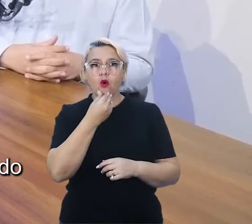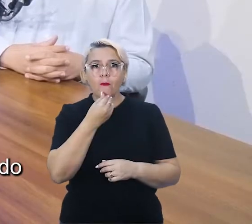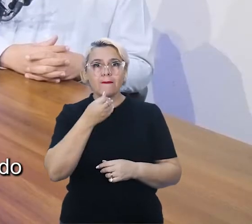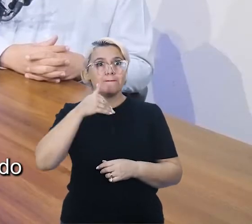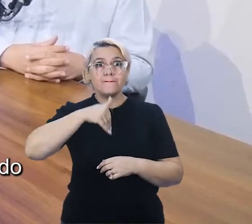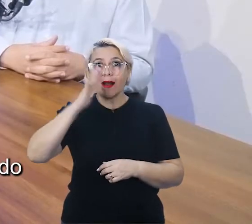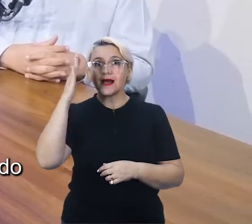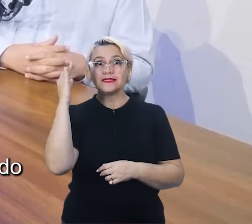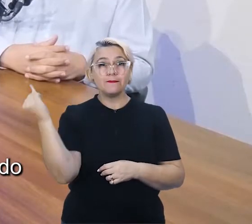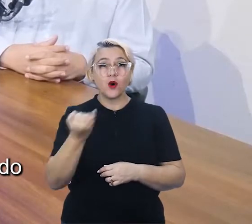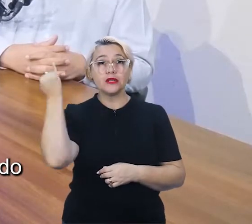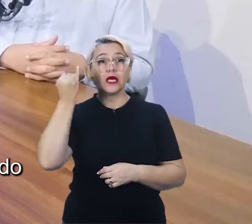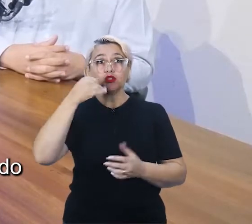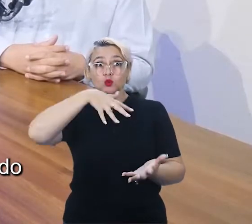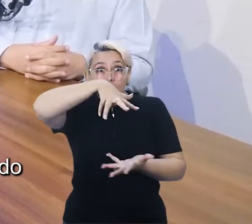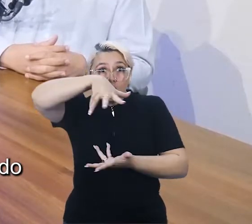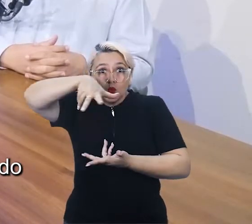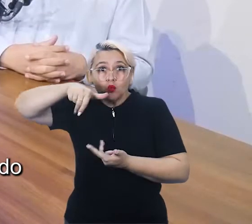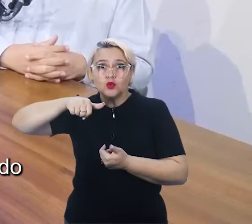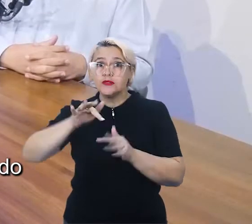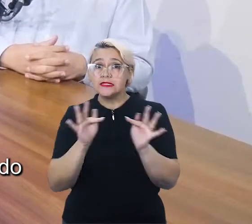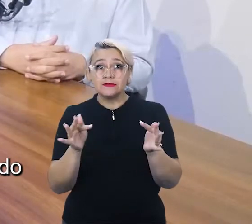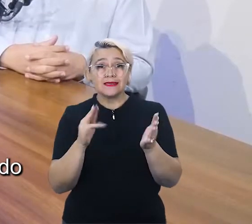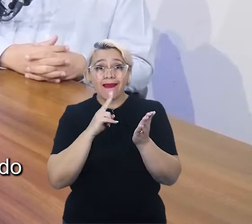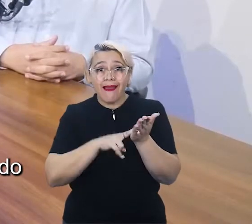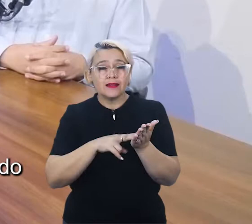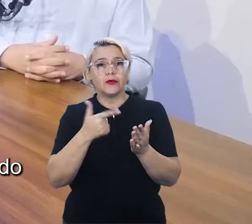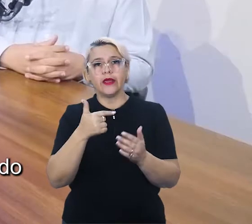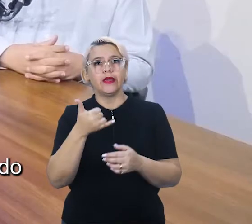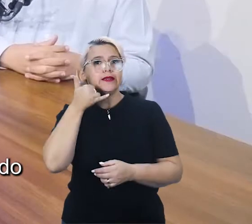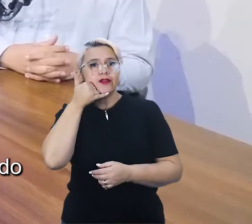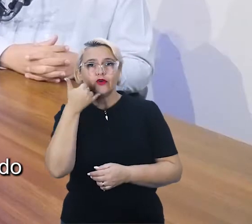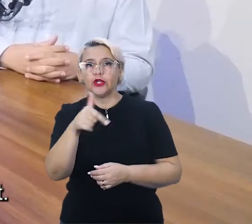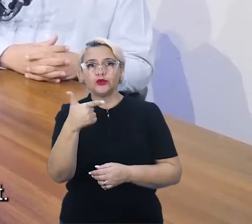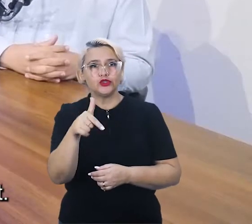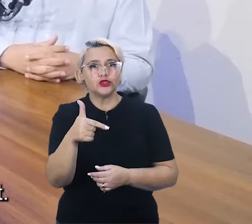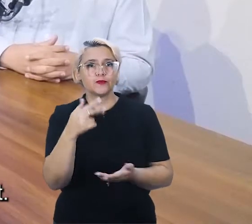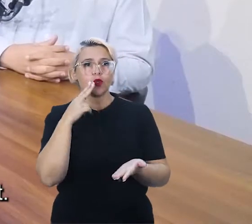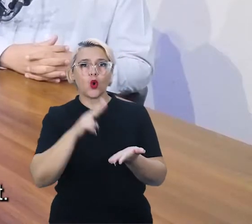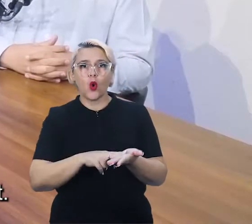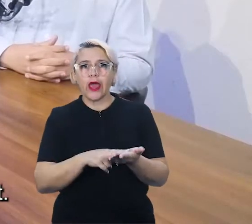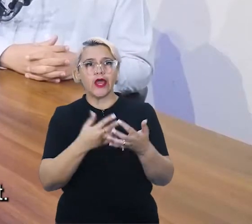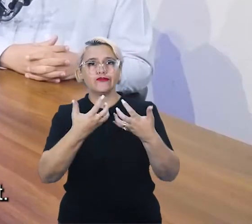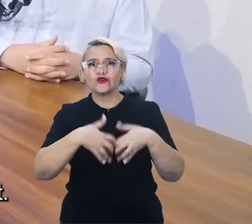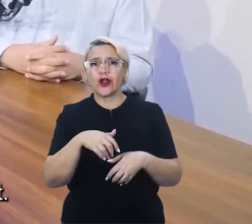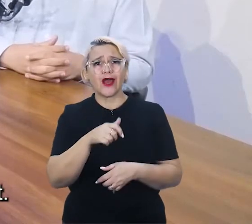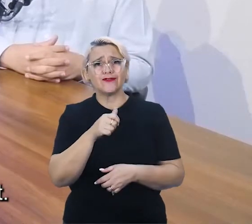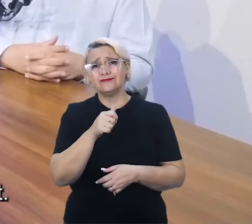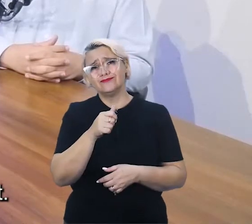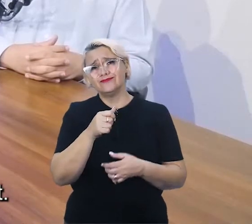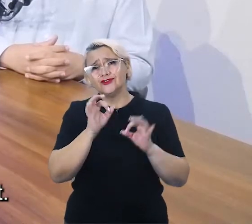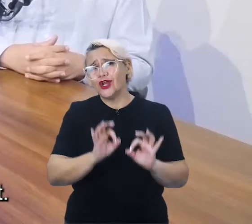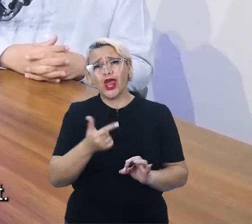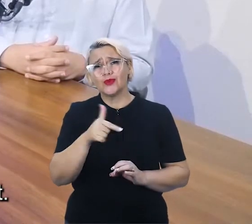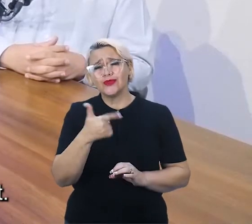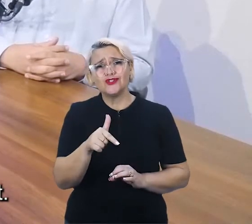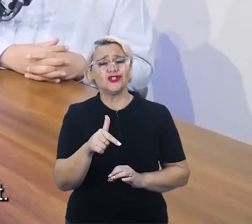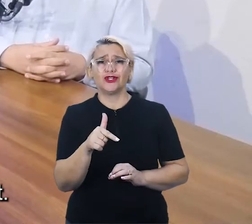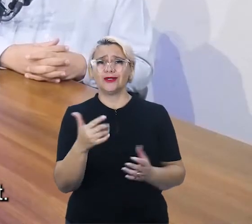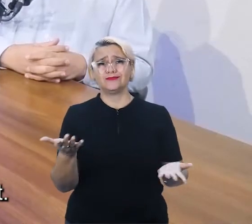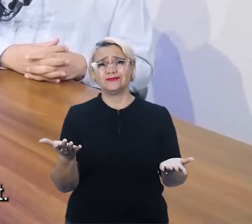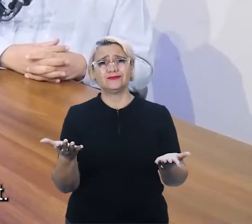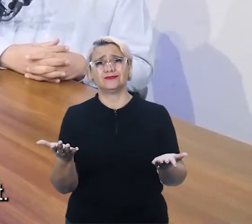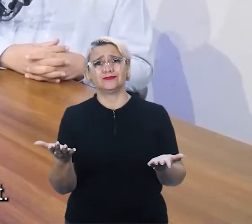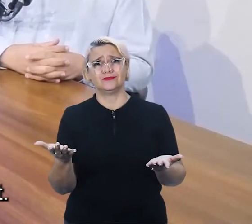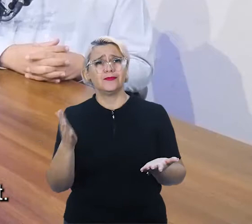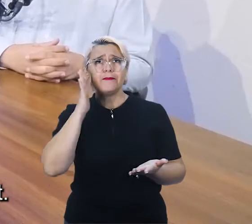de uma simples carta, num período que telefone não tinha linha, correio não funcionava, não tinha, imagina,